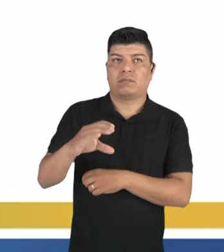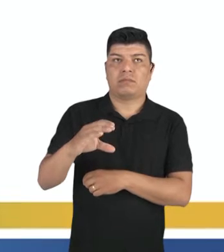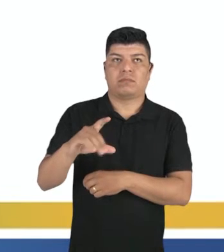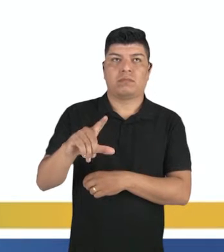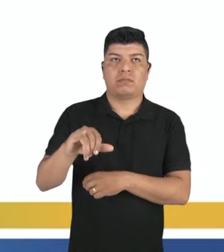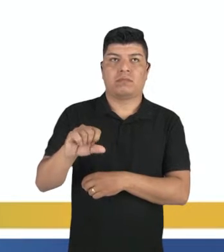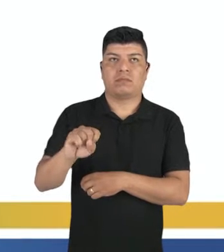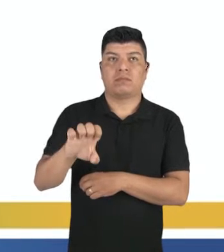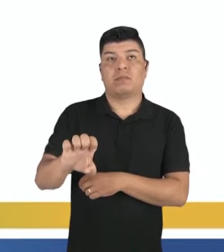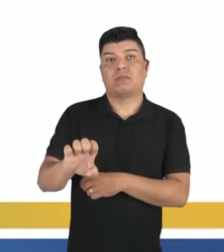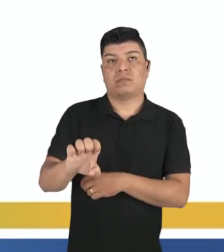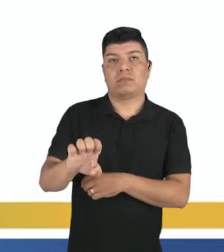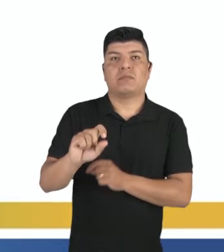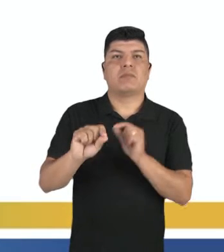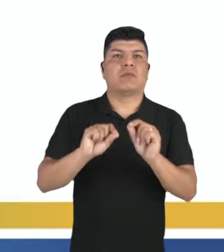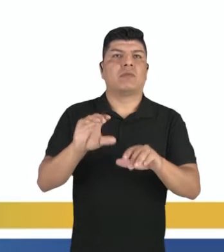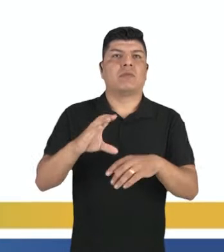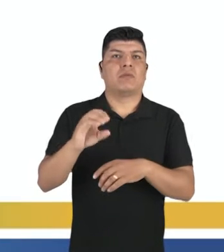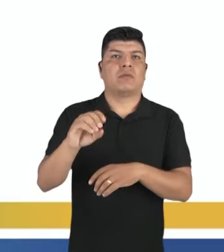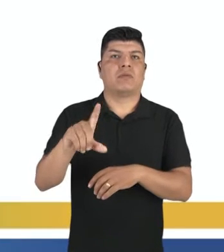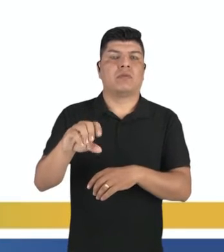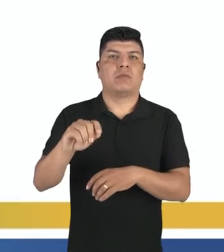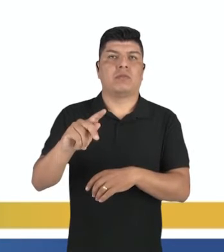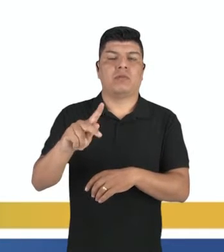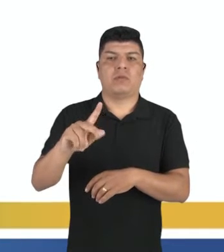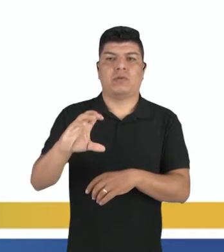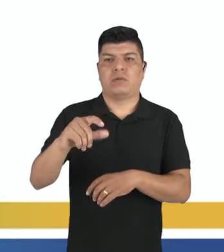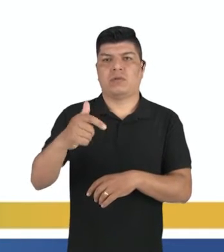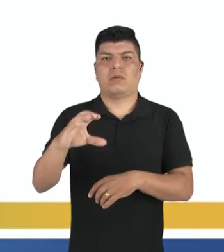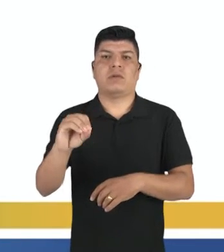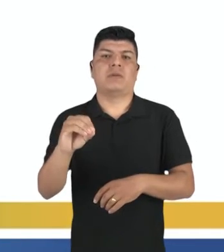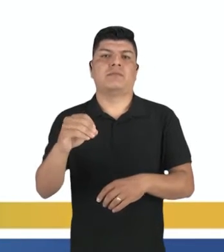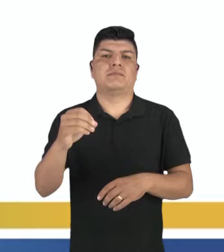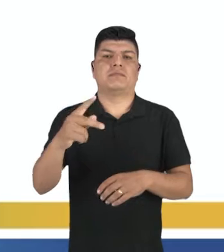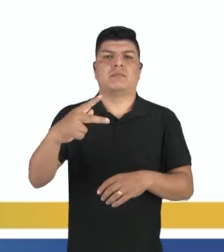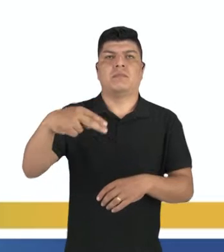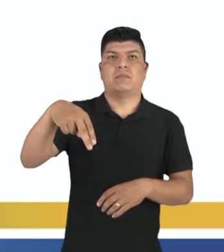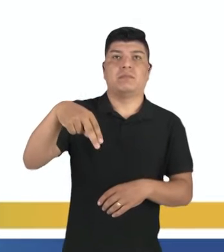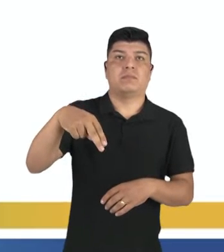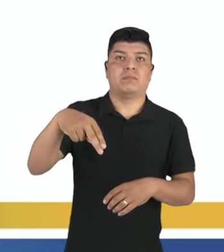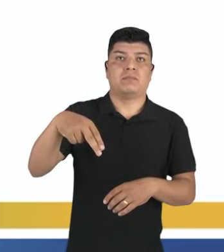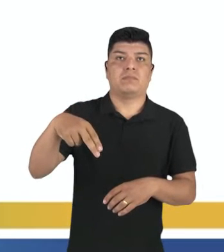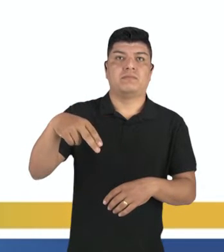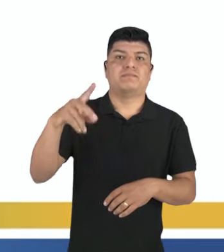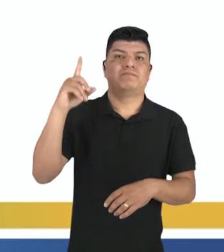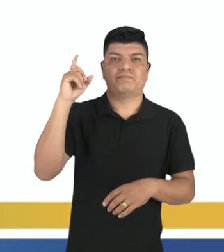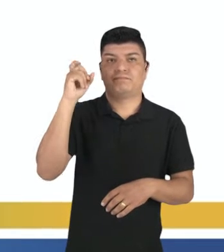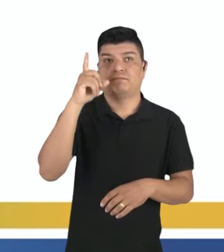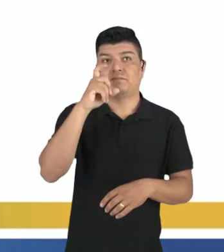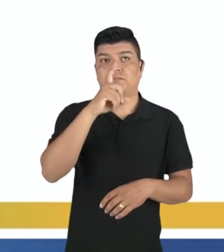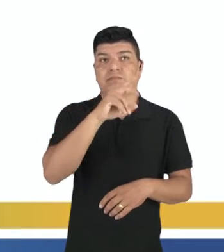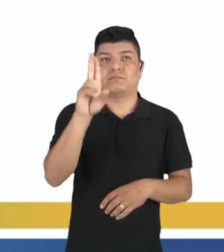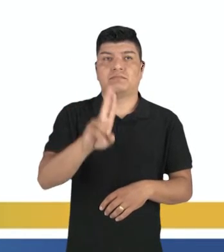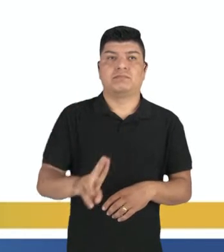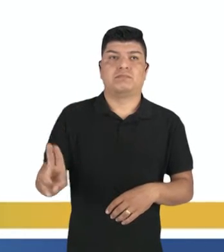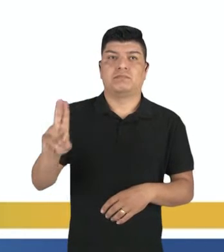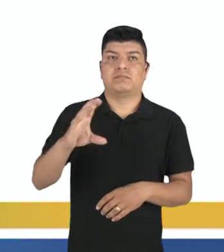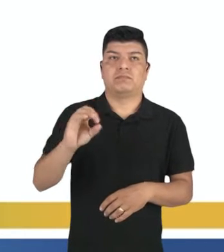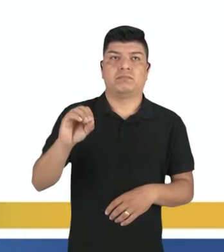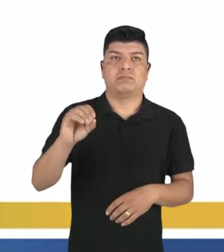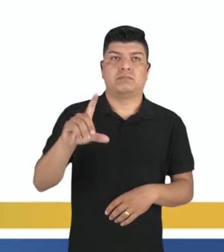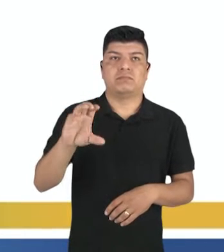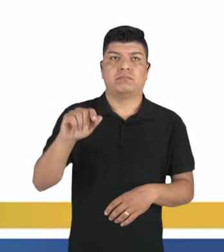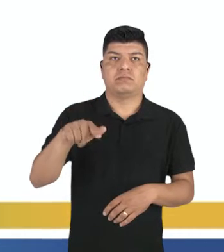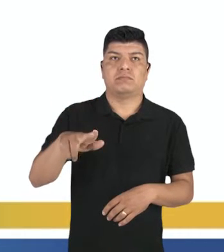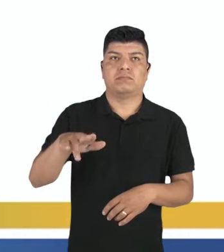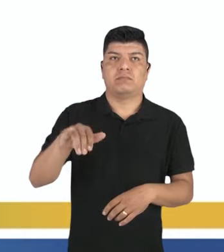nossa questão vai dizer o seguinte: a mesóclise é um tipo de colocação pronominal raro no uso coloquial da